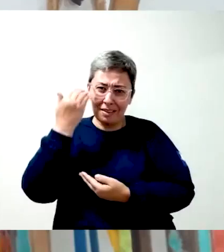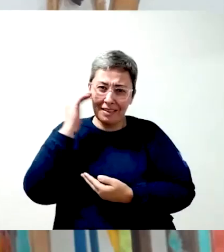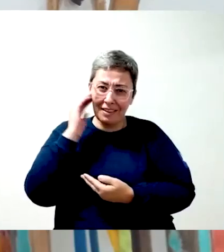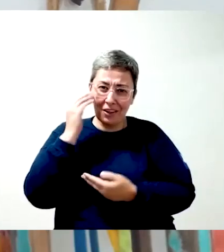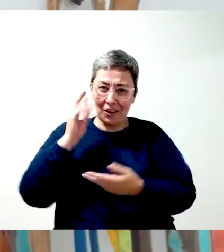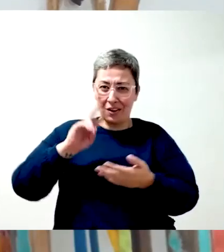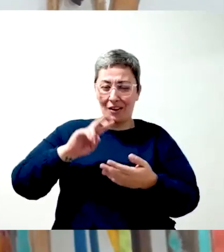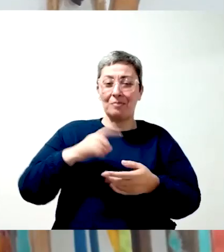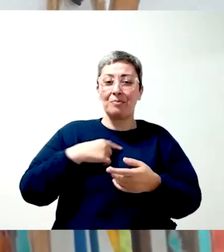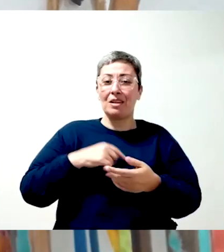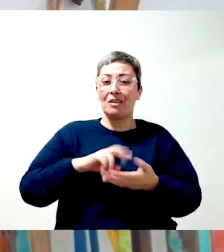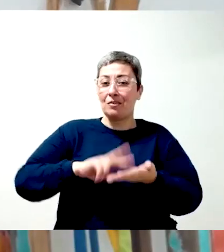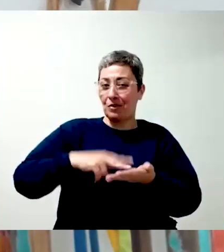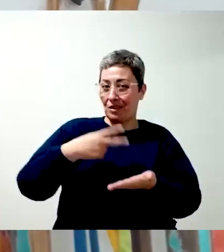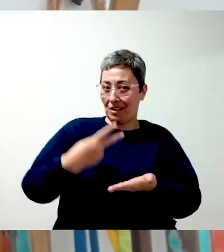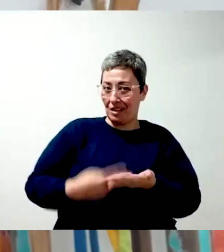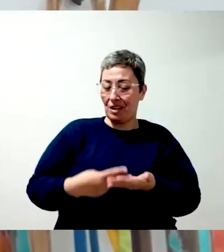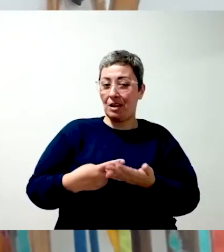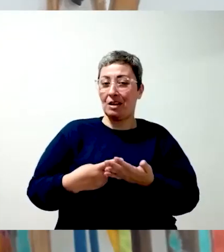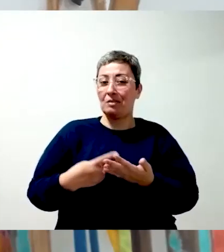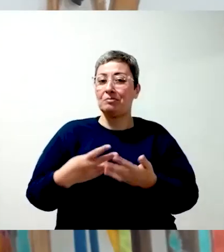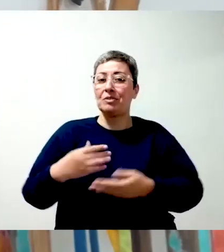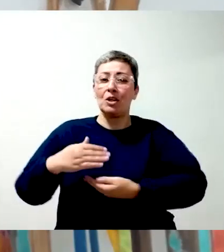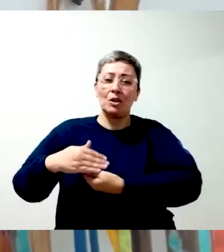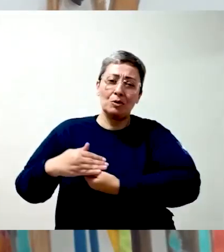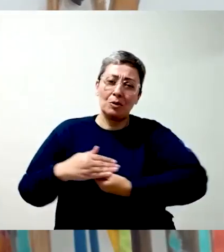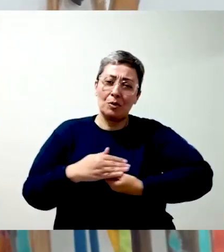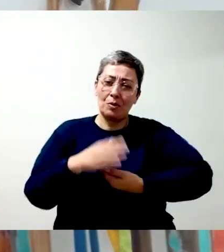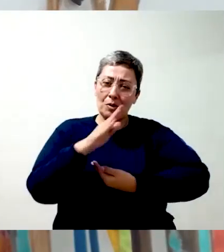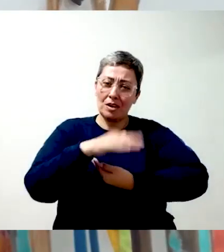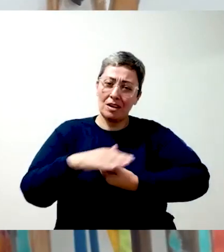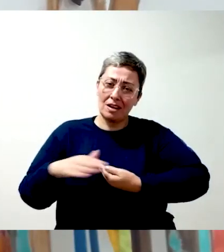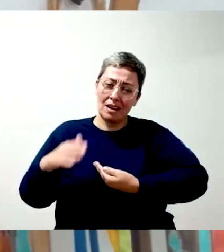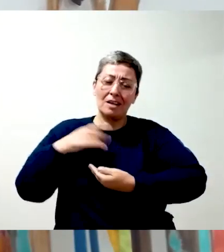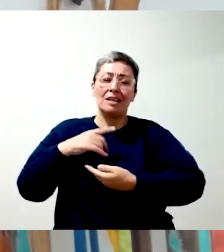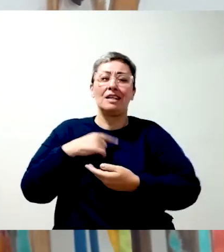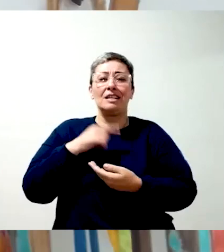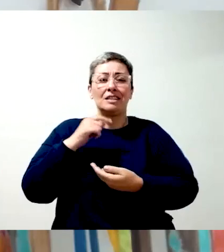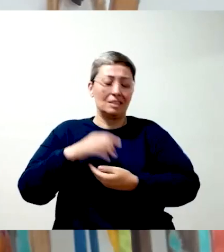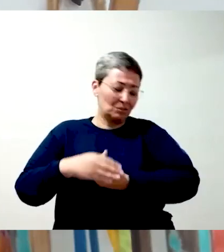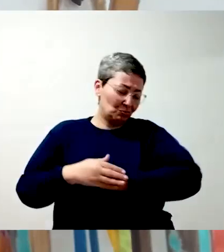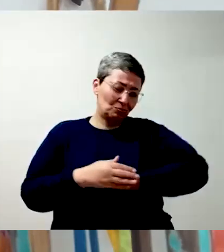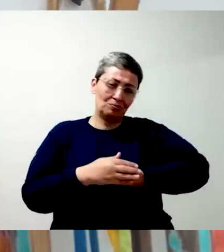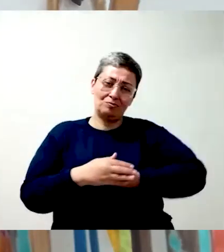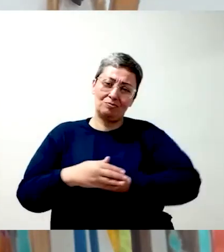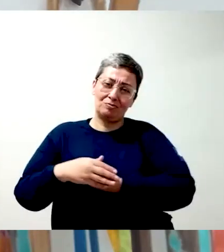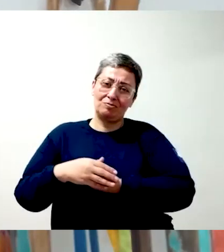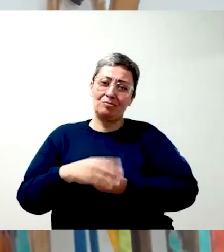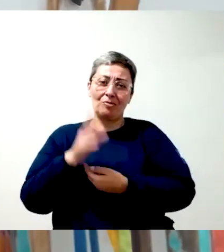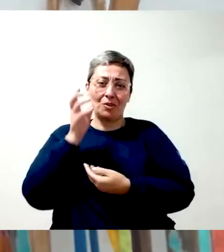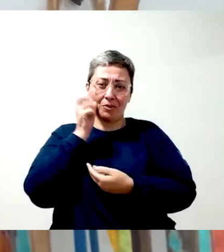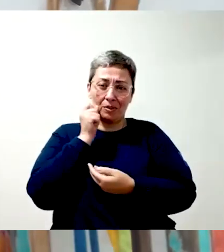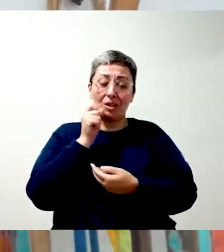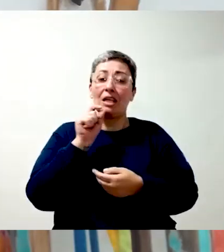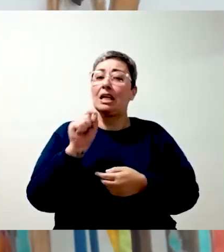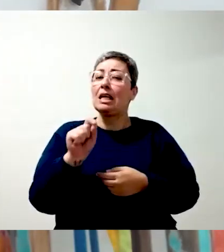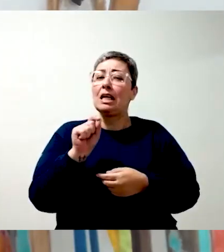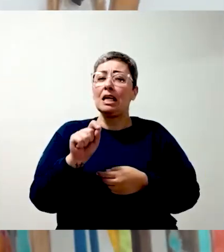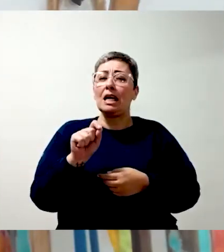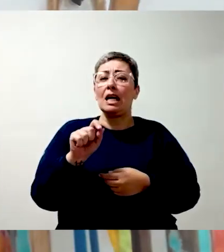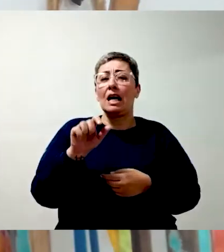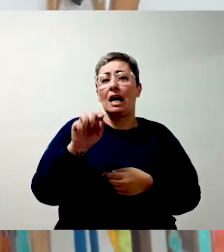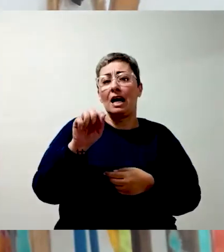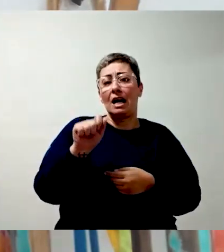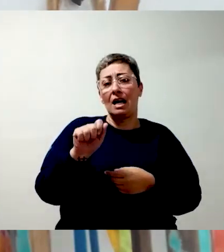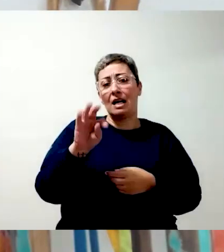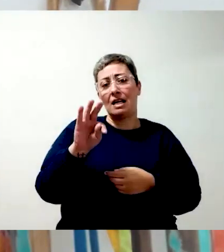Compreenderam? Muitas crianças da América Latina foram ninadas com esta canção. E quem será